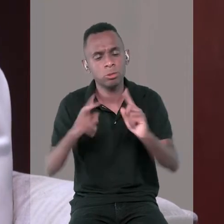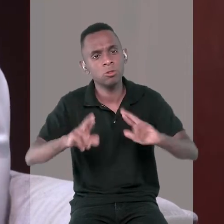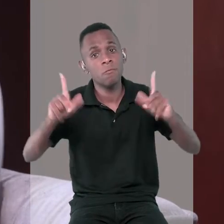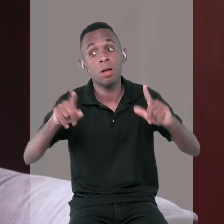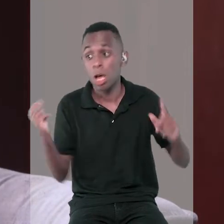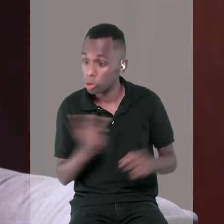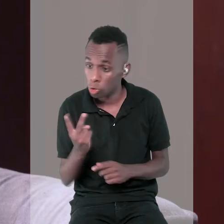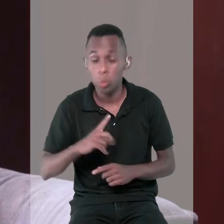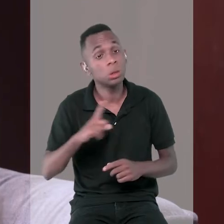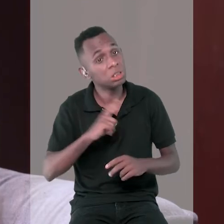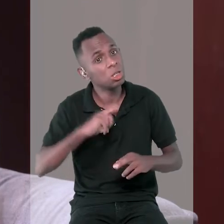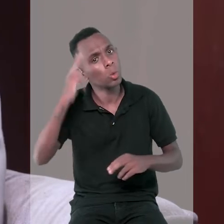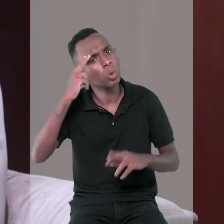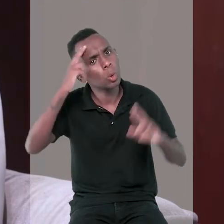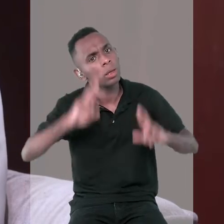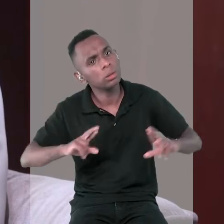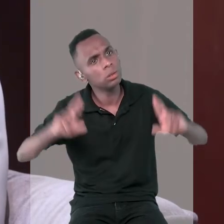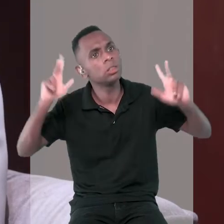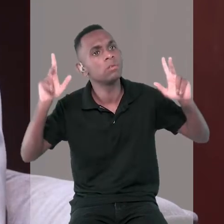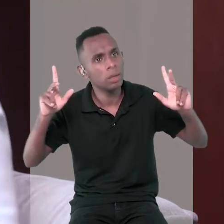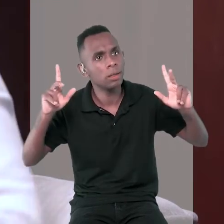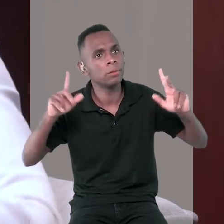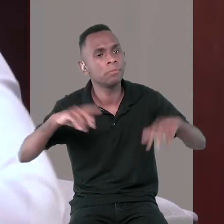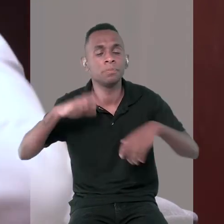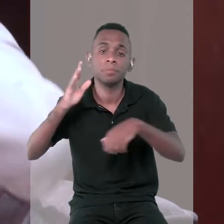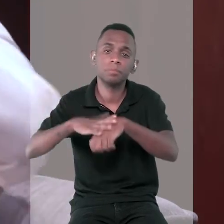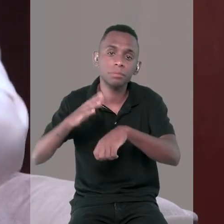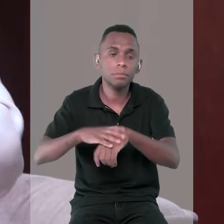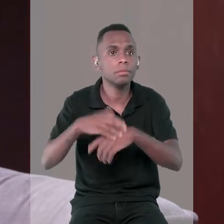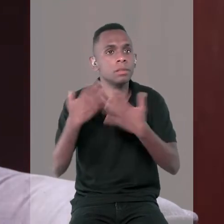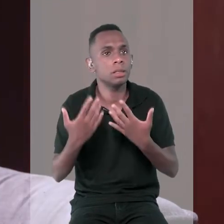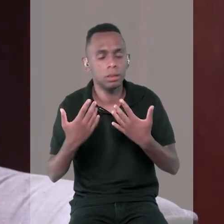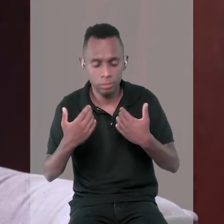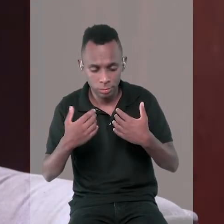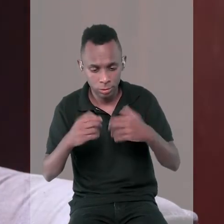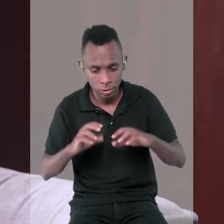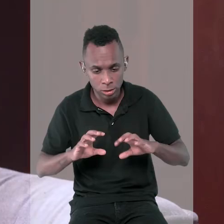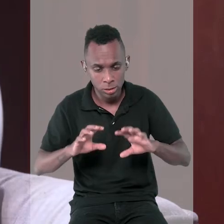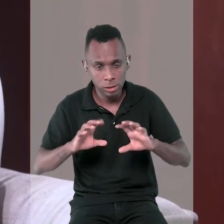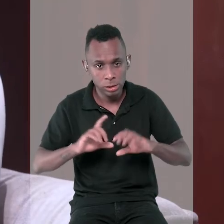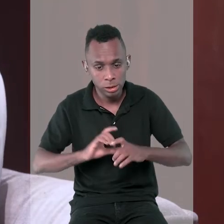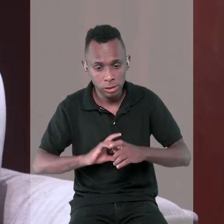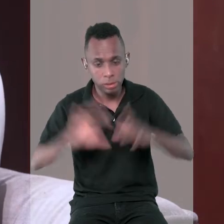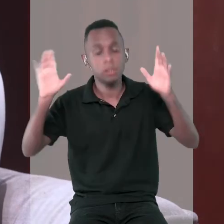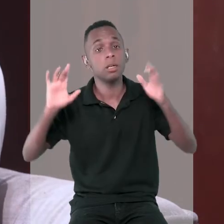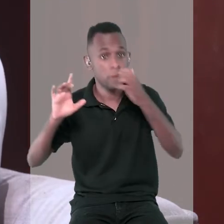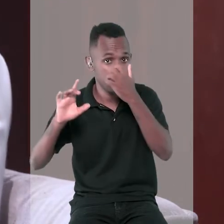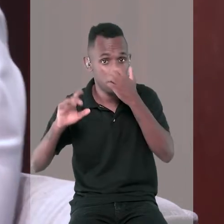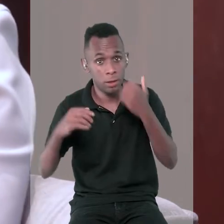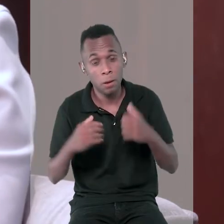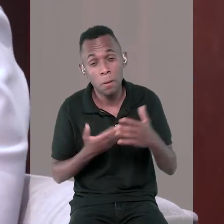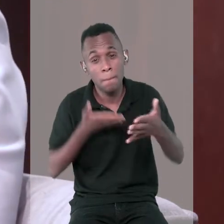um sonhar diferente, é você sair de você para uma coisa maior. E hoje